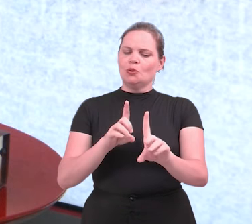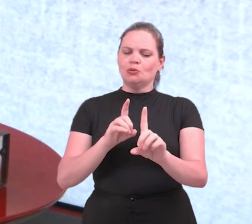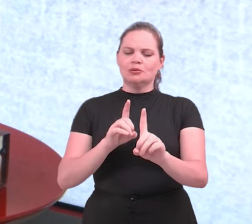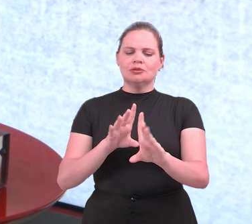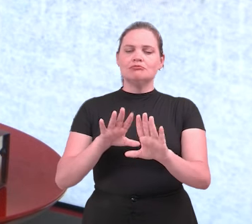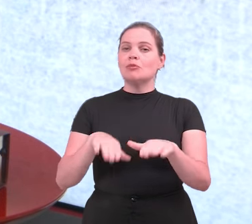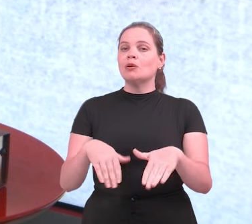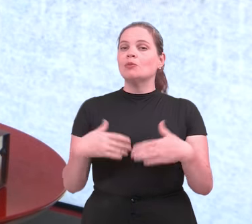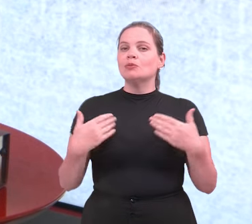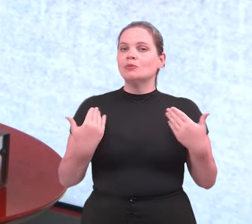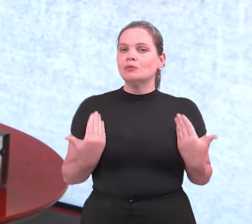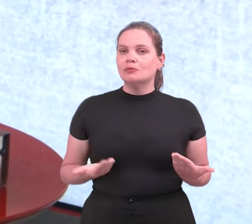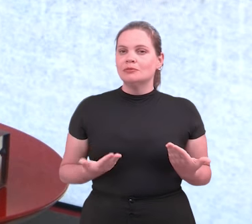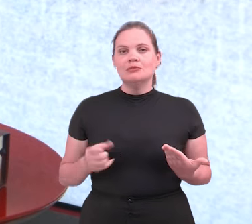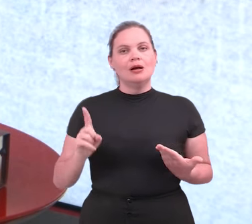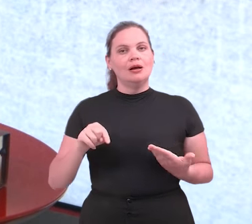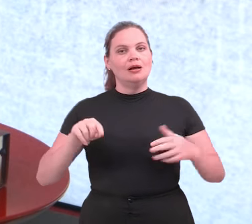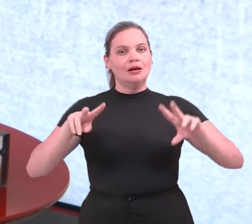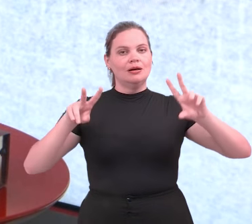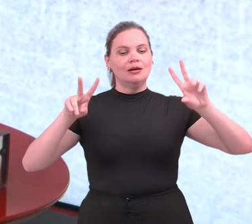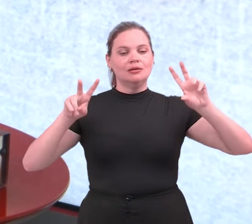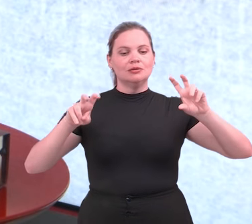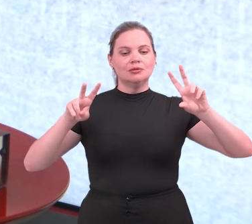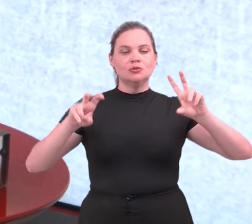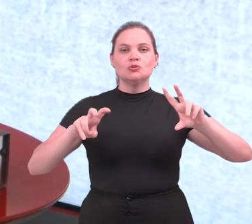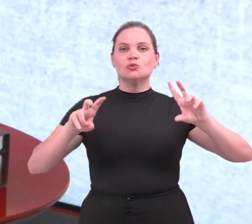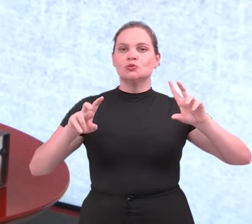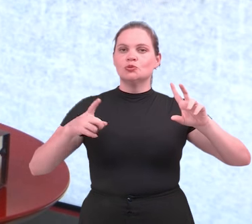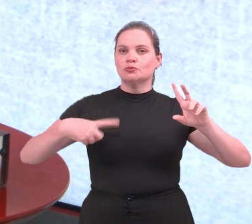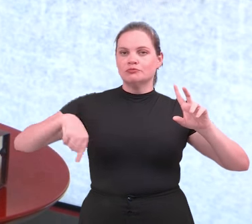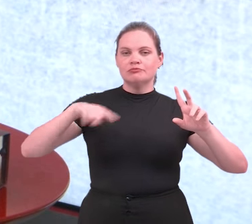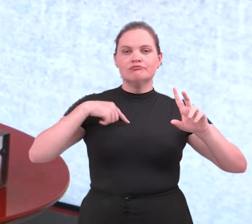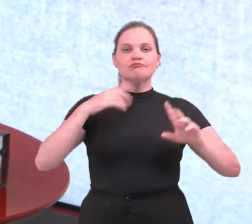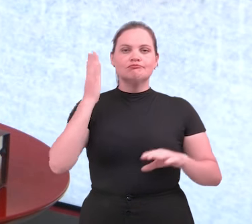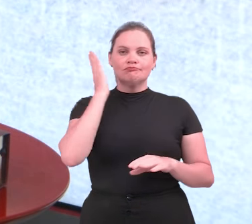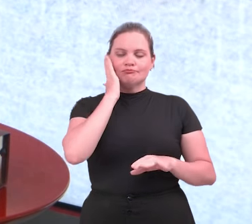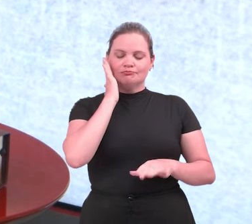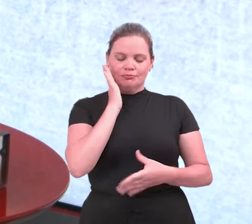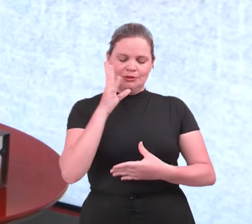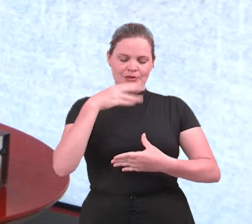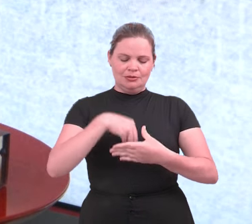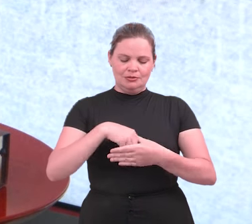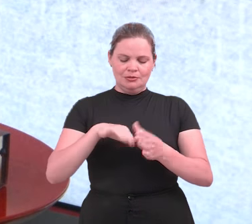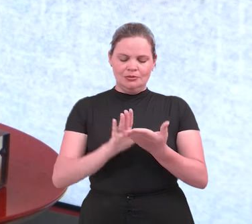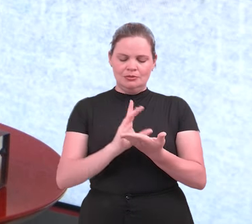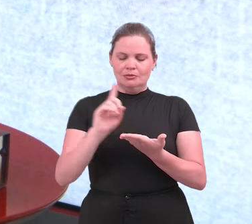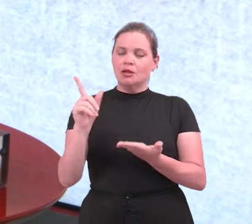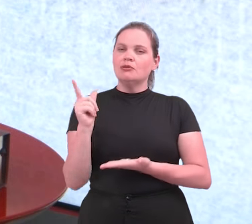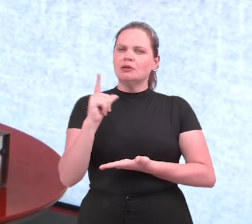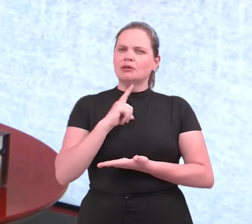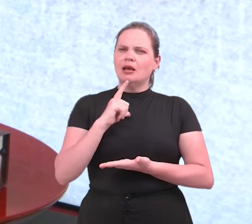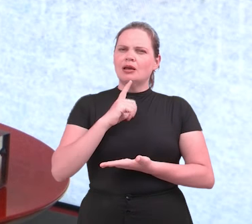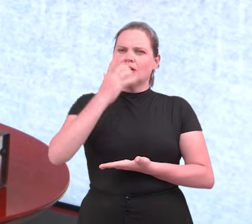nos referindo exatamente a assuntos que são colocados na Bíblia e que às vezes as pessoas fazem